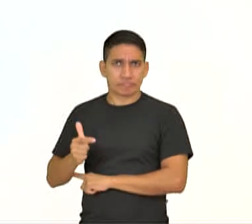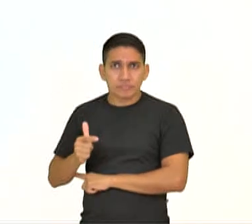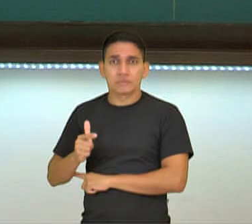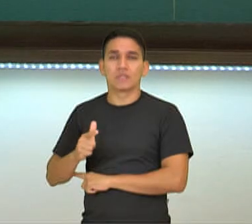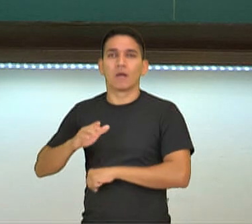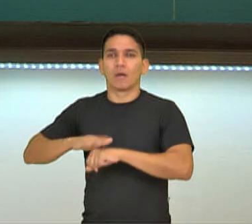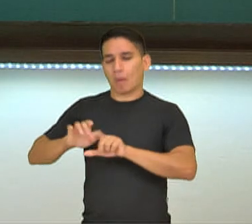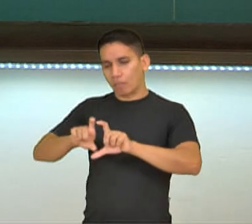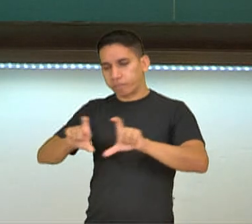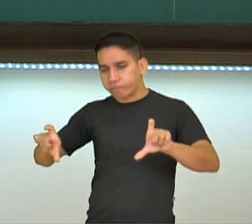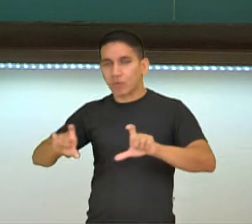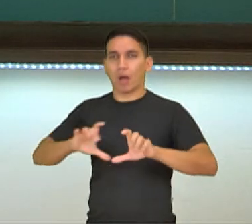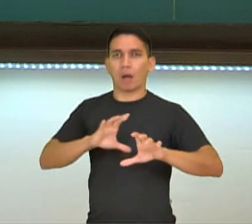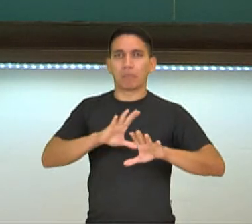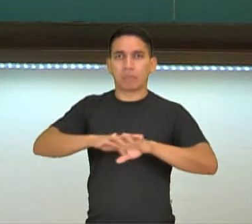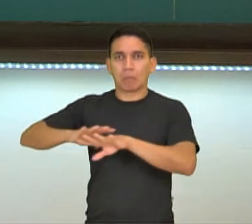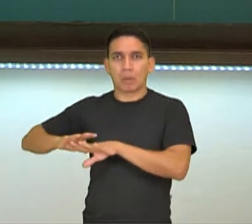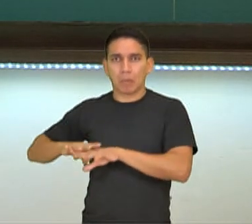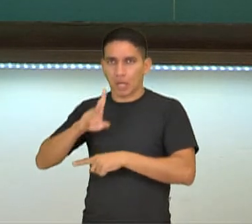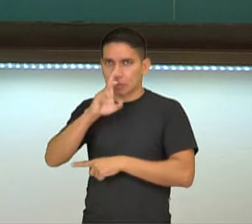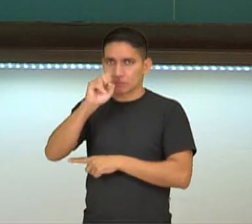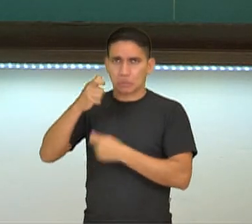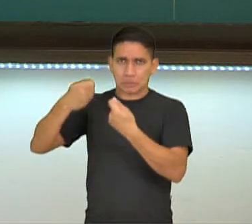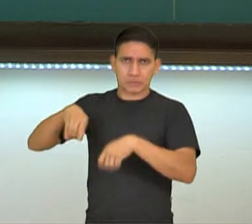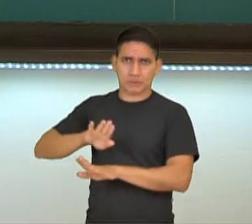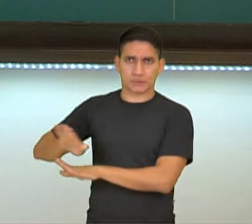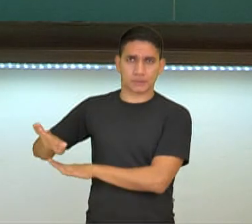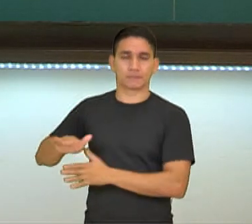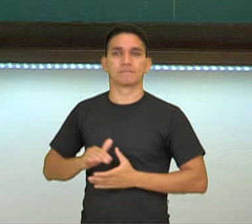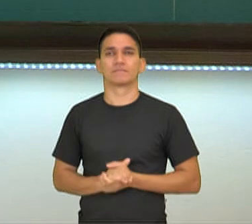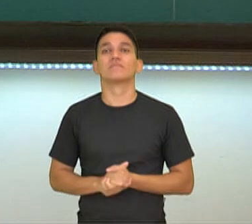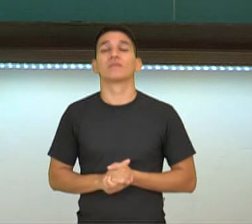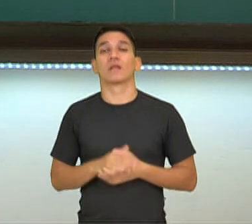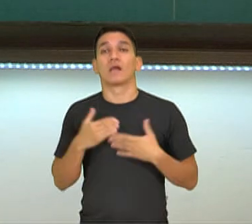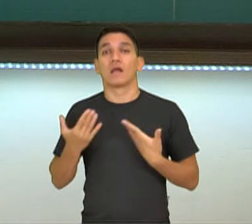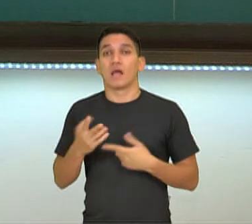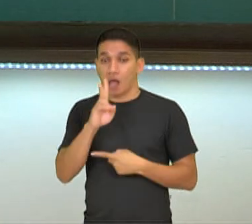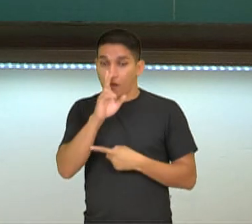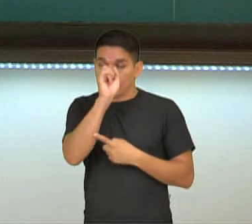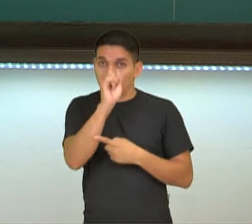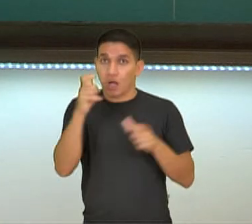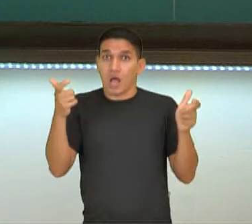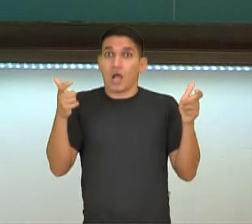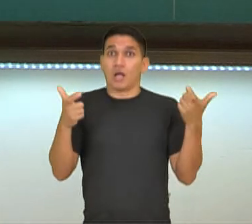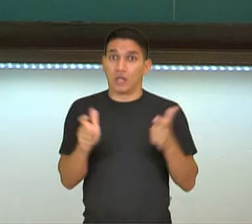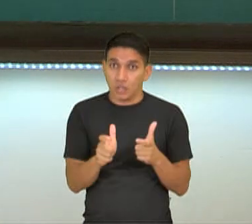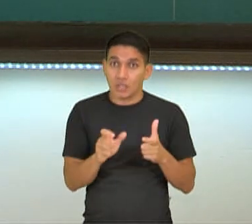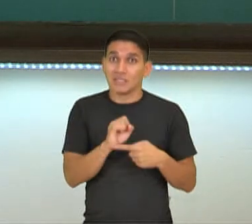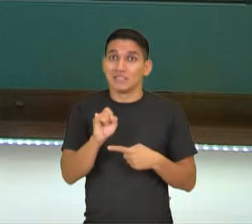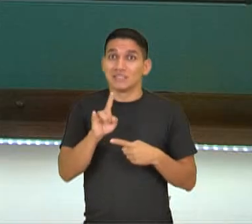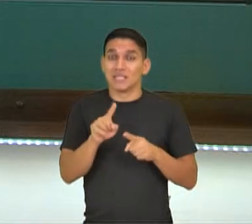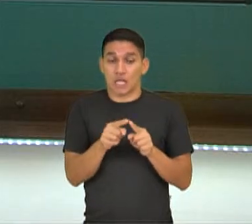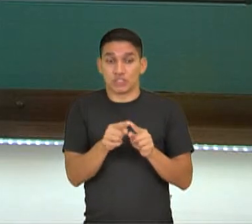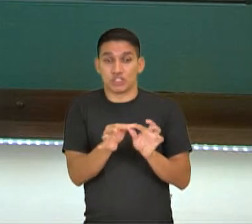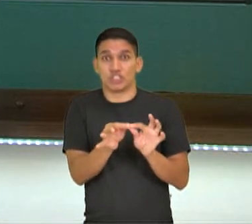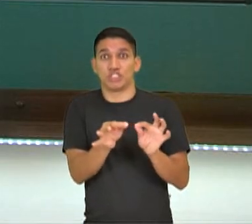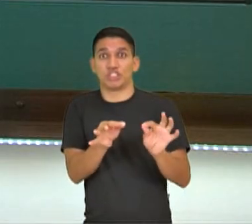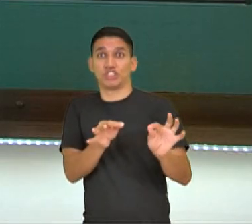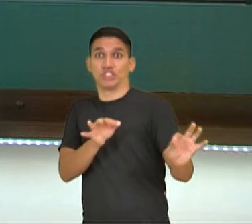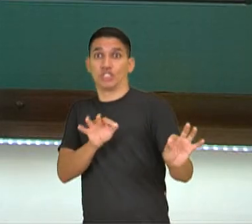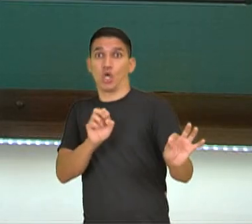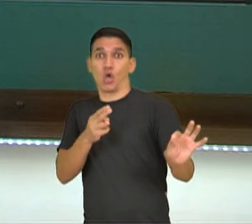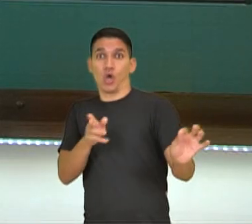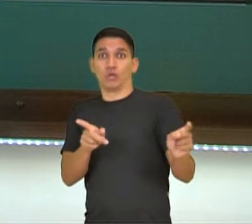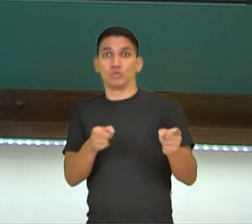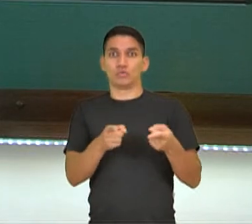ali no cálculo da força, ok? A força reduz muito com o aumento da distância entre as cargas, tá? Então, a força